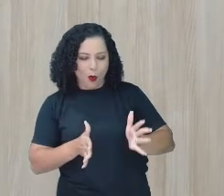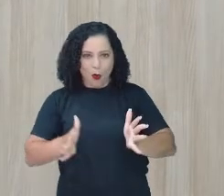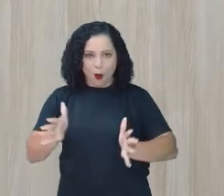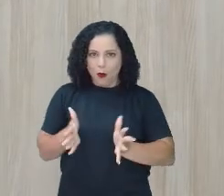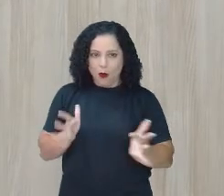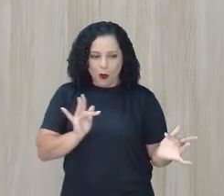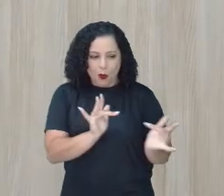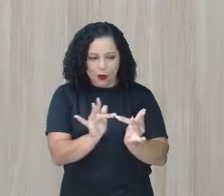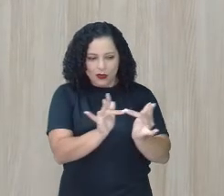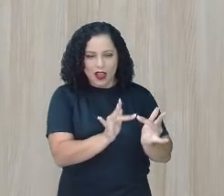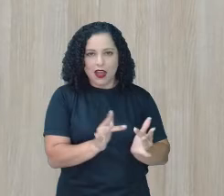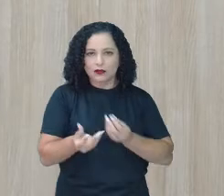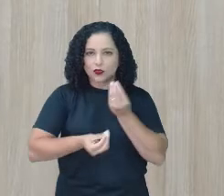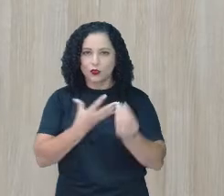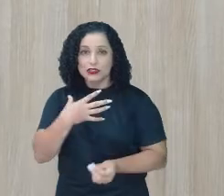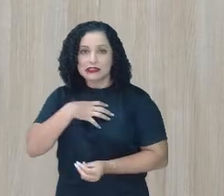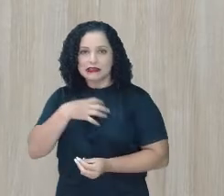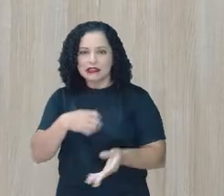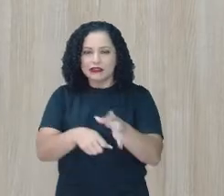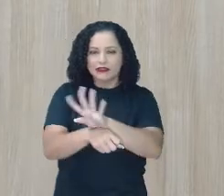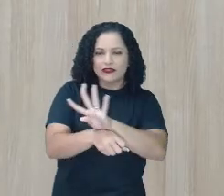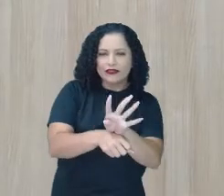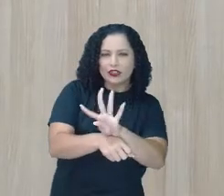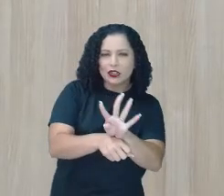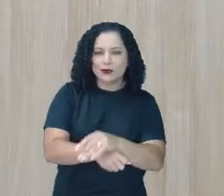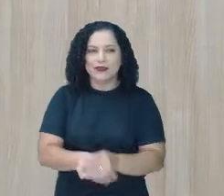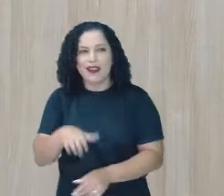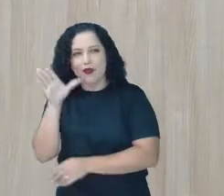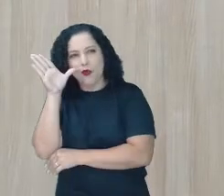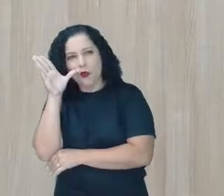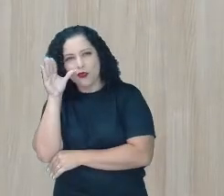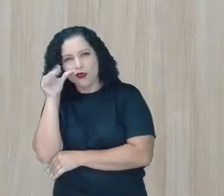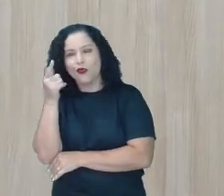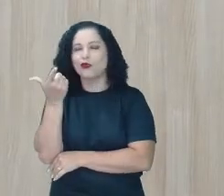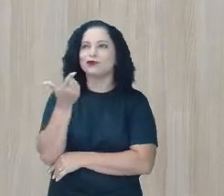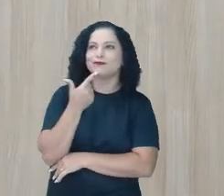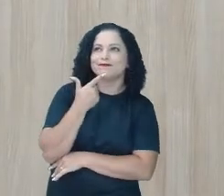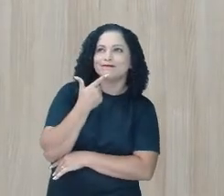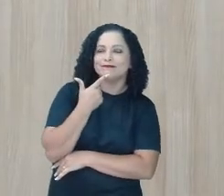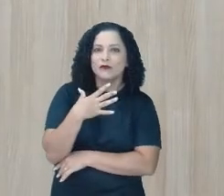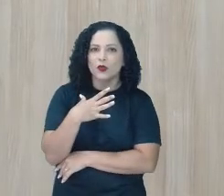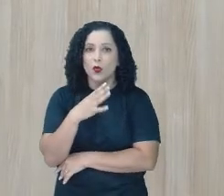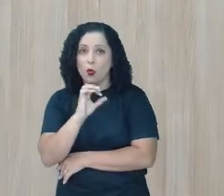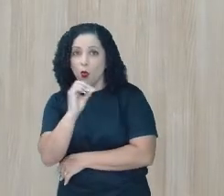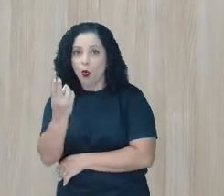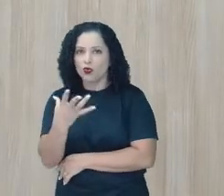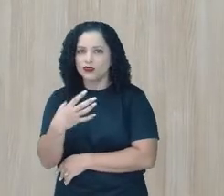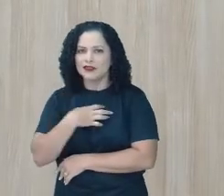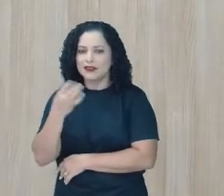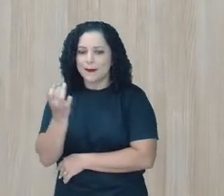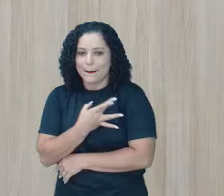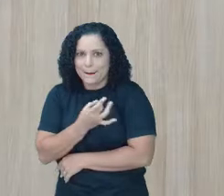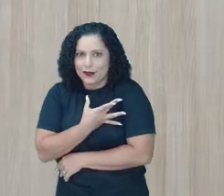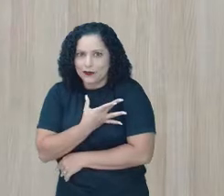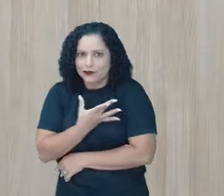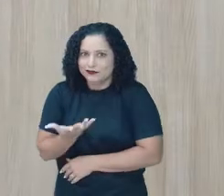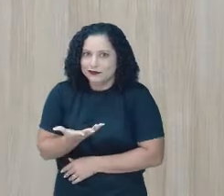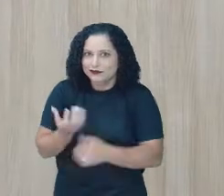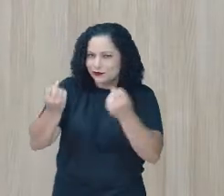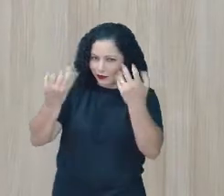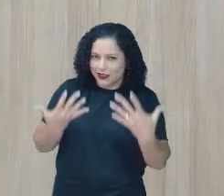a filmes que falavam sobre a robótica? Será que é curioso? Será que deixa a gente muito assustado? Eu não sei, conta para